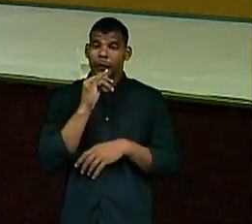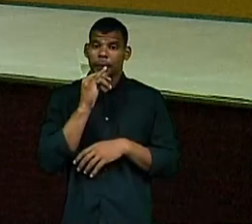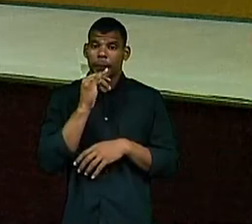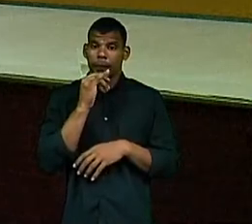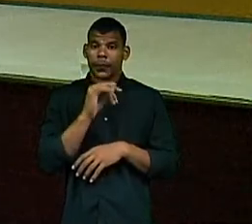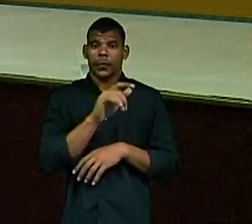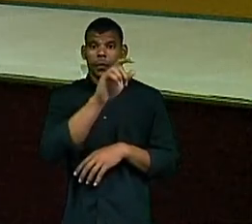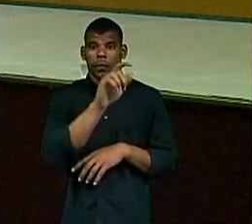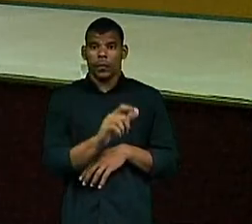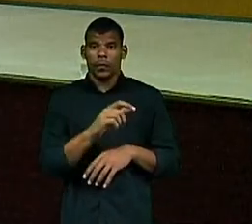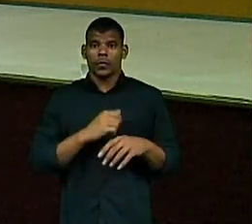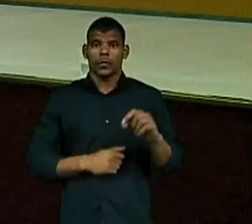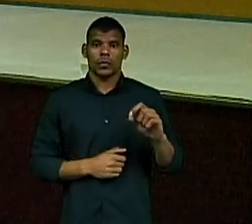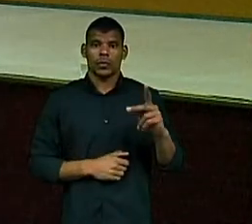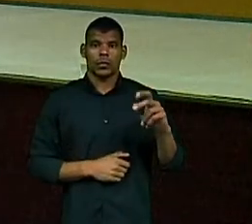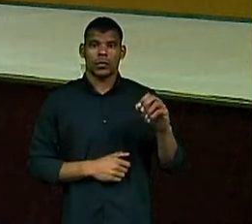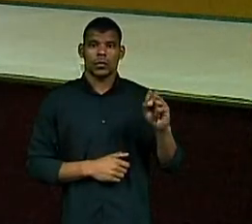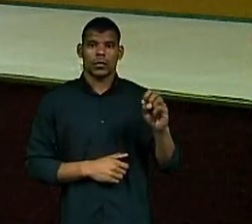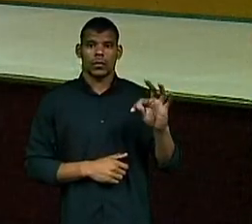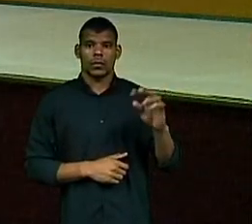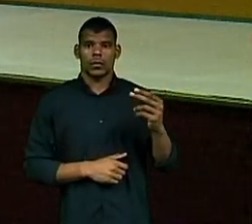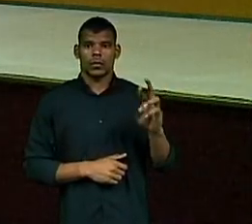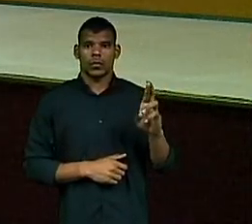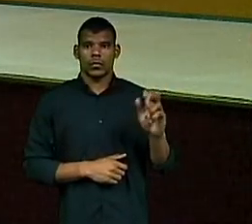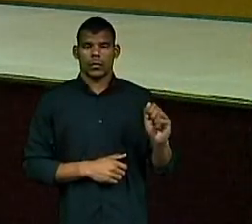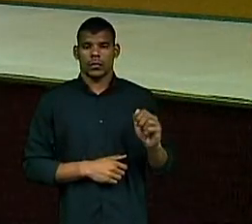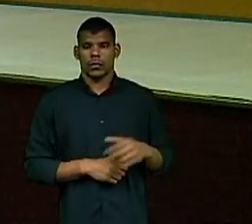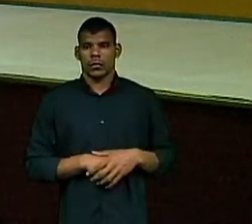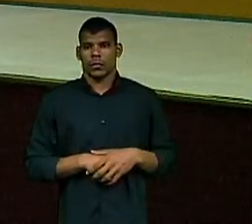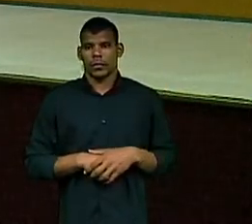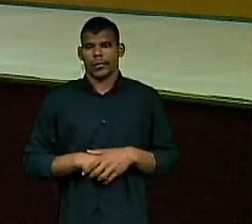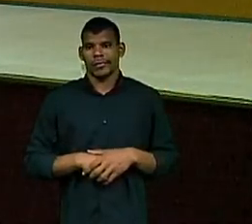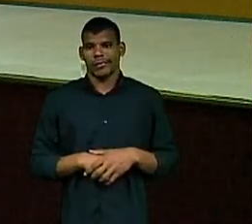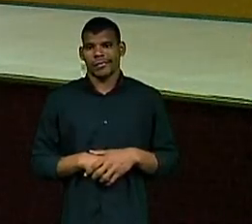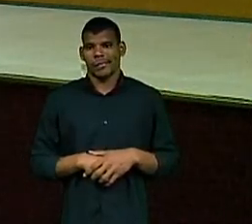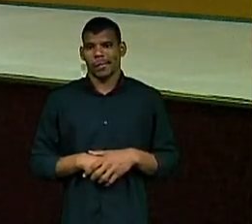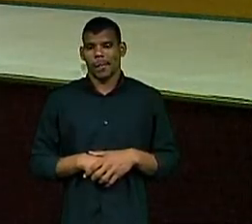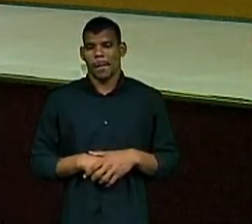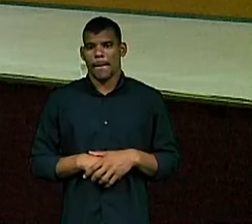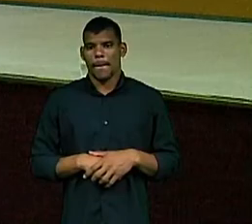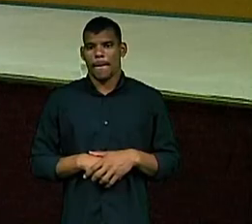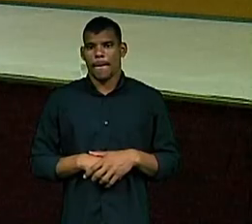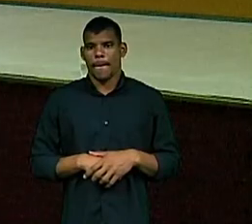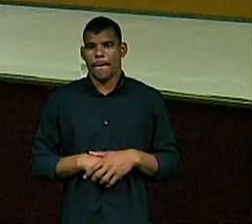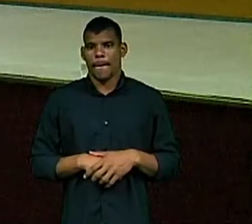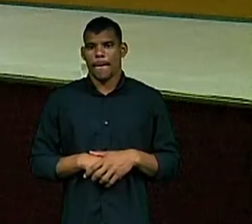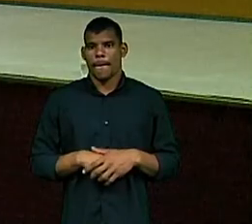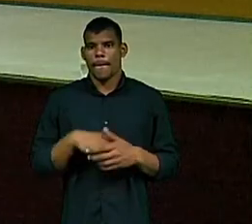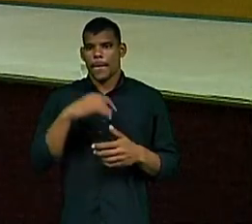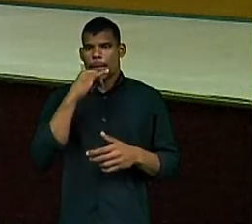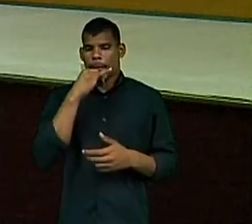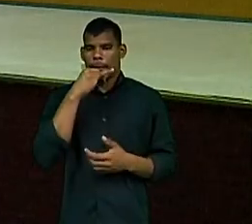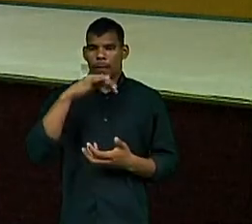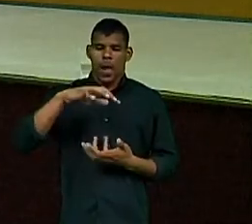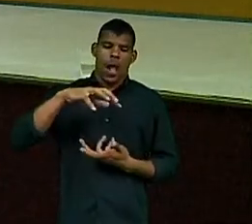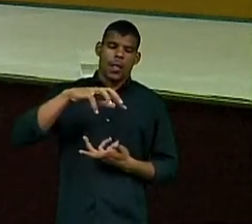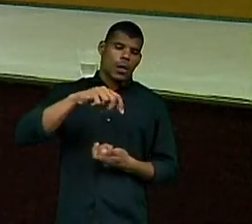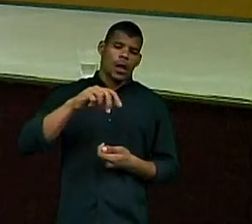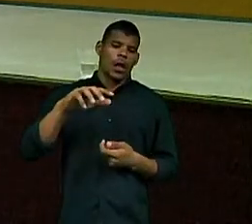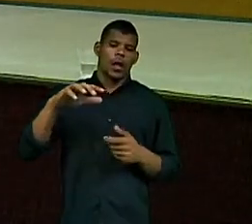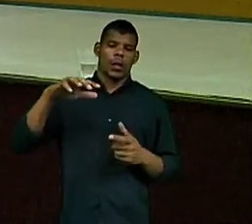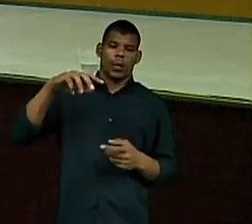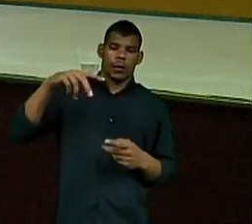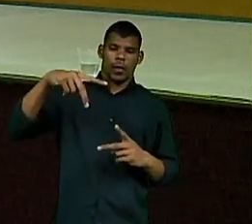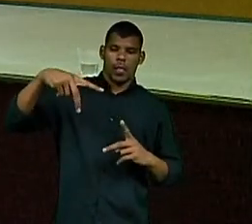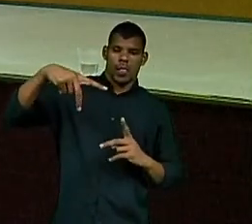postura reacionária foi isso ele quis voltar uma coisa que ninguém aceita mais a Terra é quadrada são pensamentos relacionados